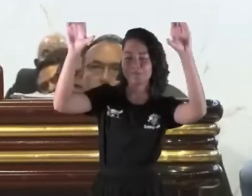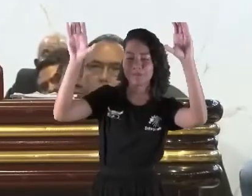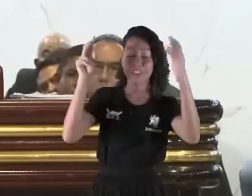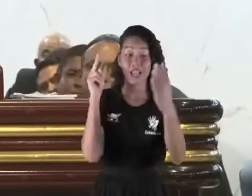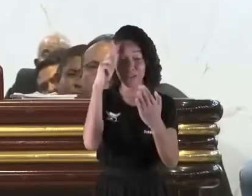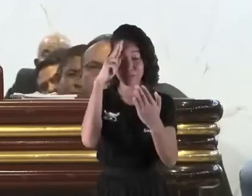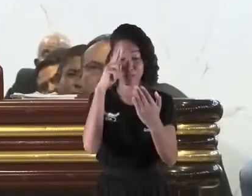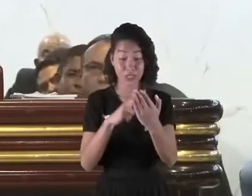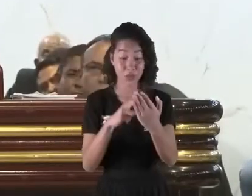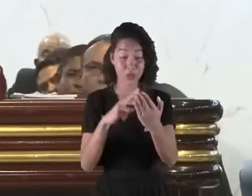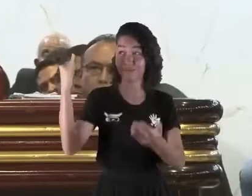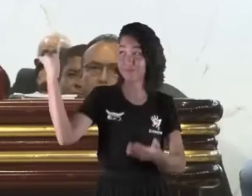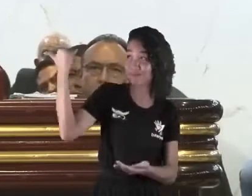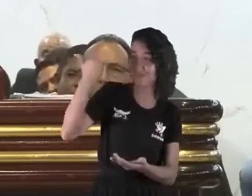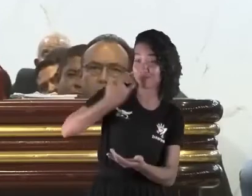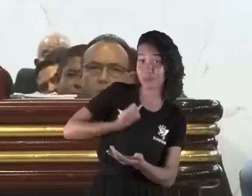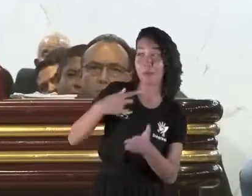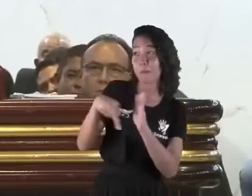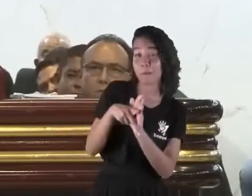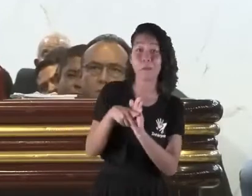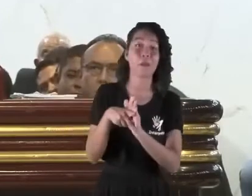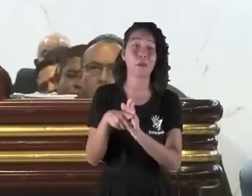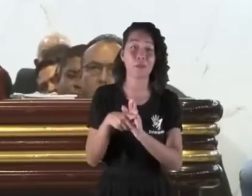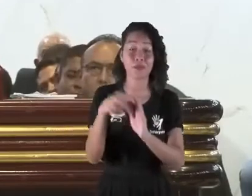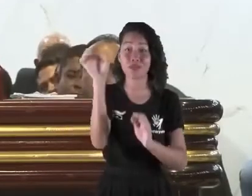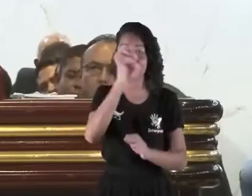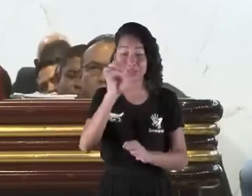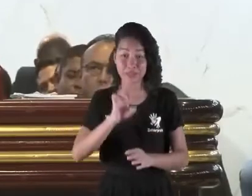Ezequiel, e ali